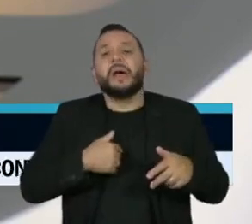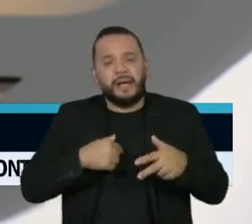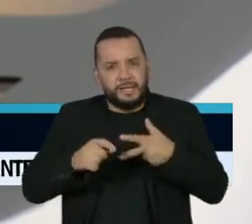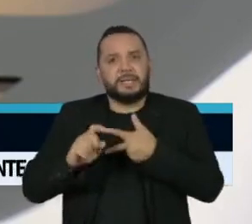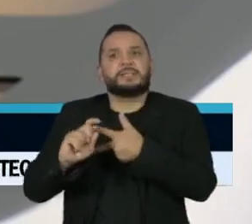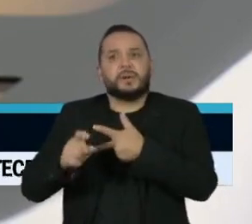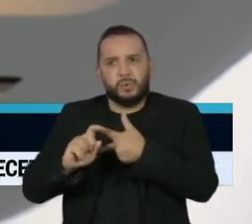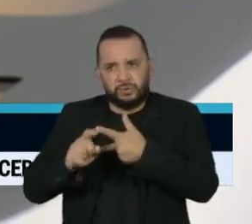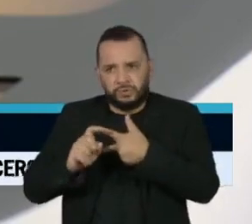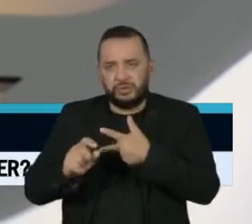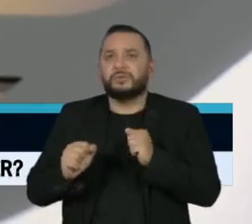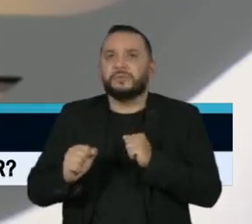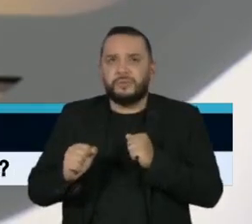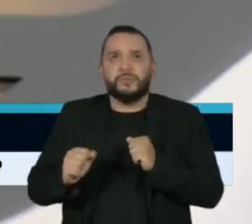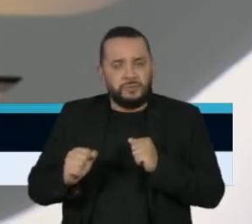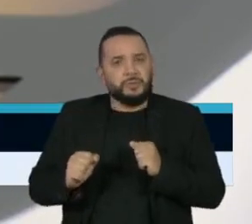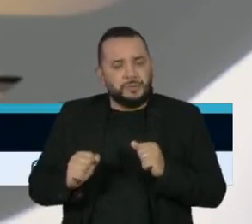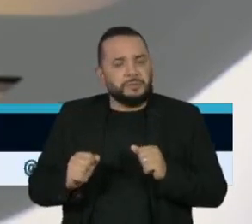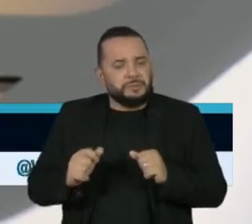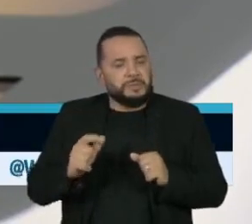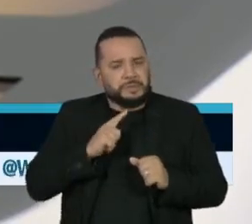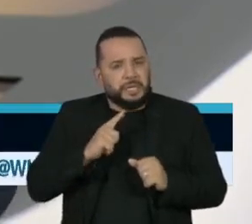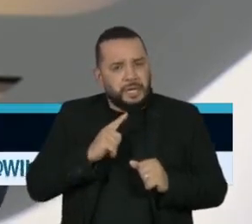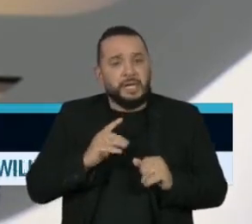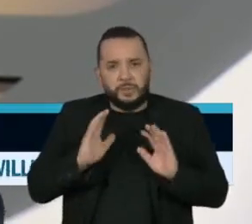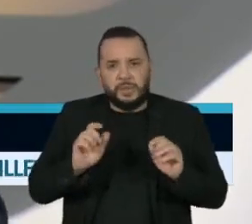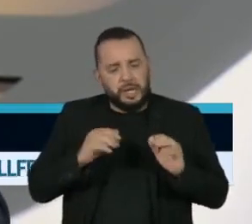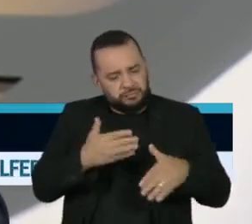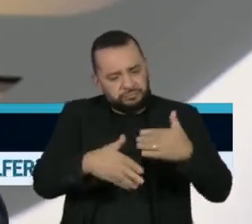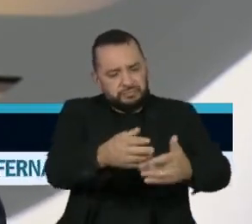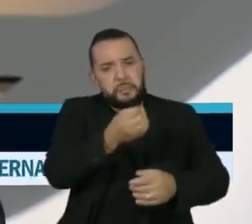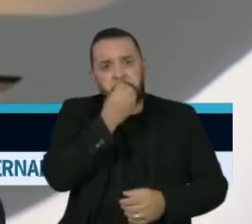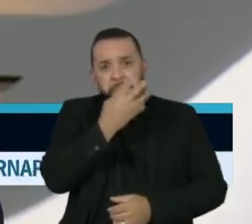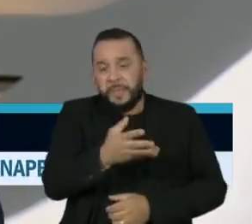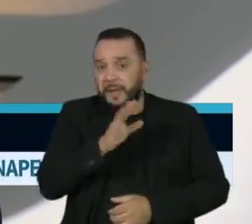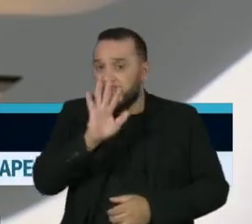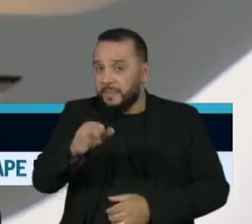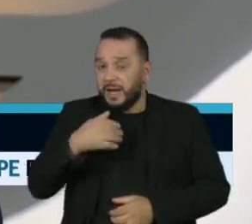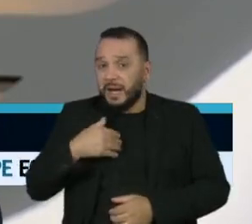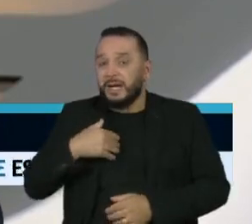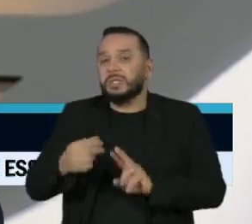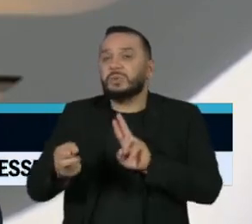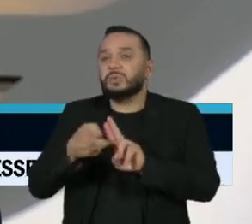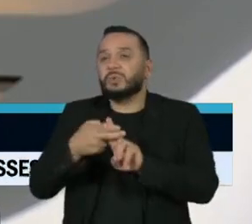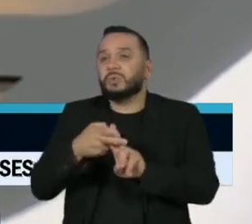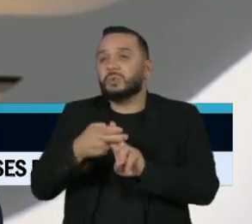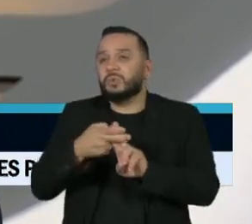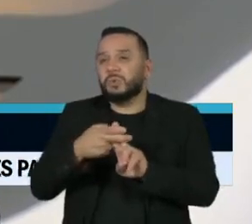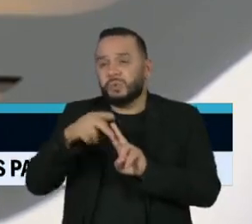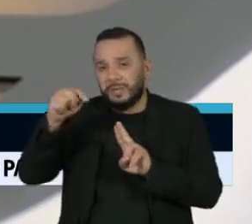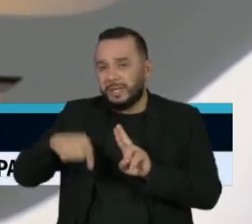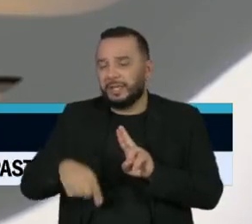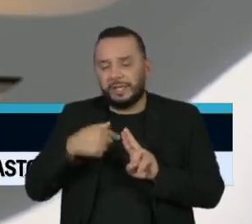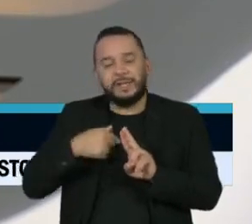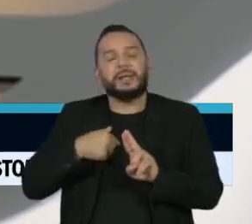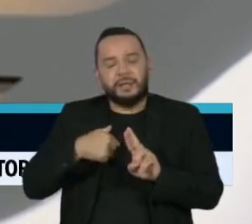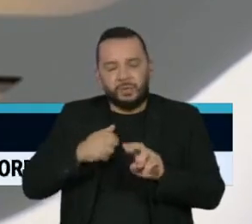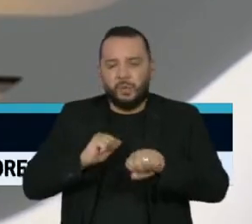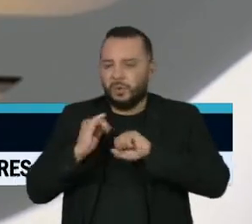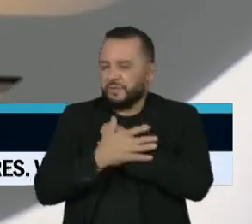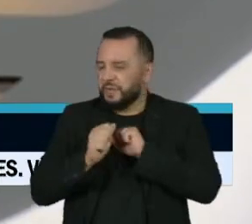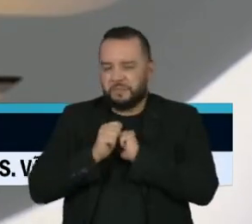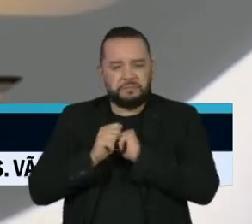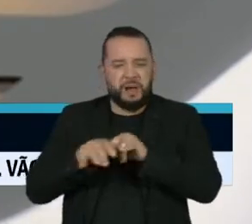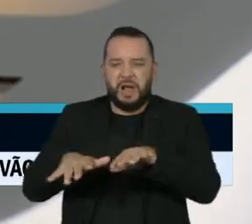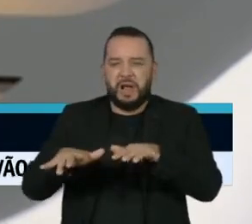funciona e muito bem. E o SUS, na maior crise sanitária da nossa história, se nós não tivéssemos, e